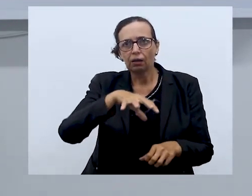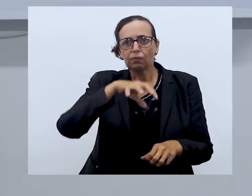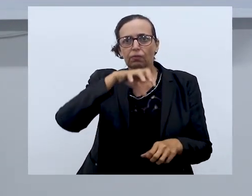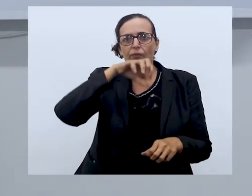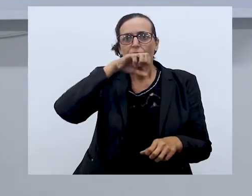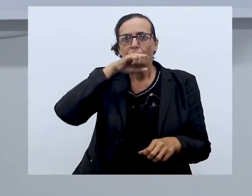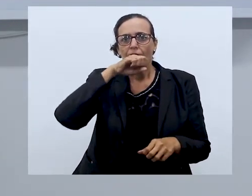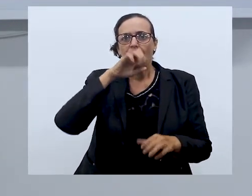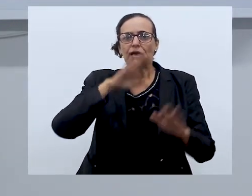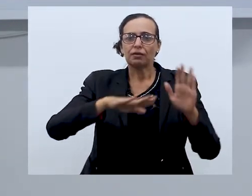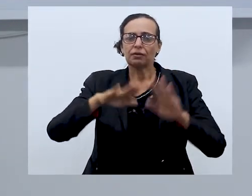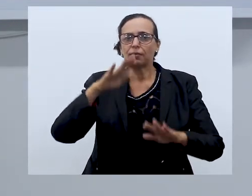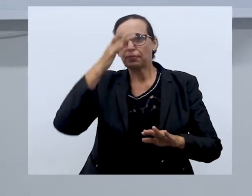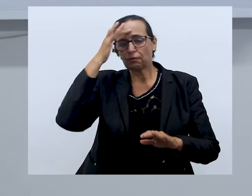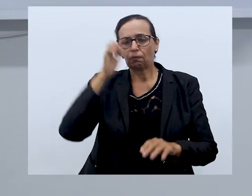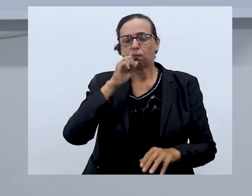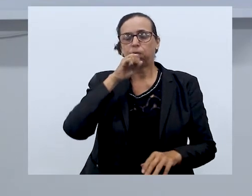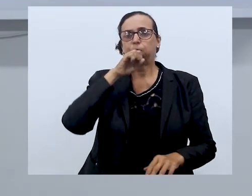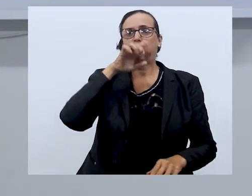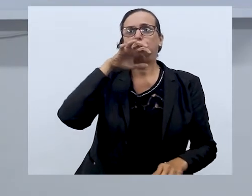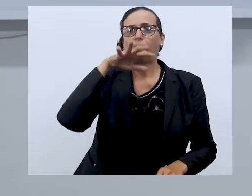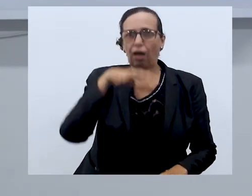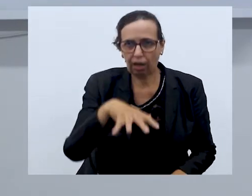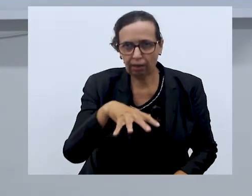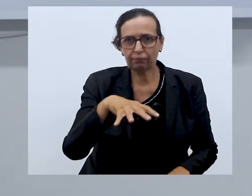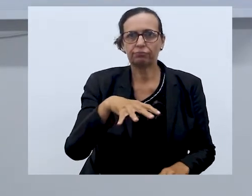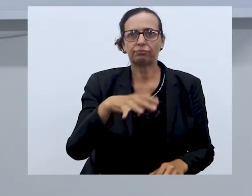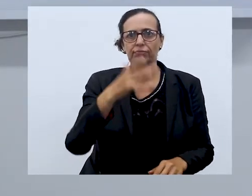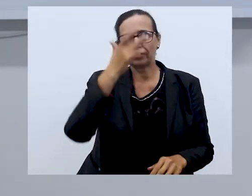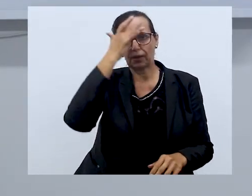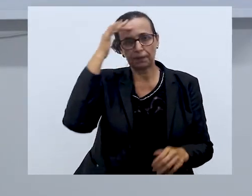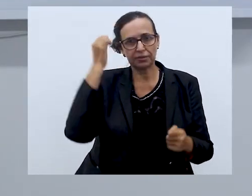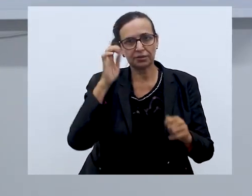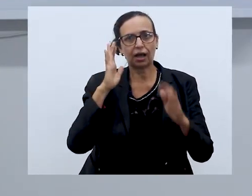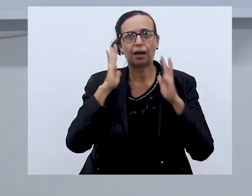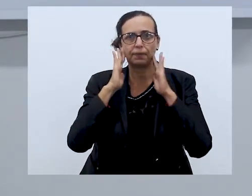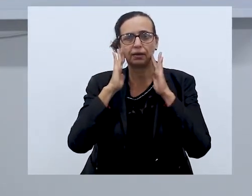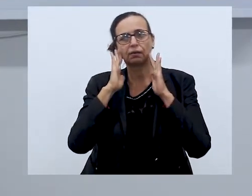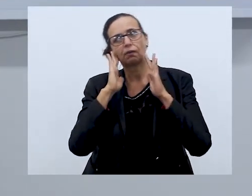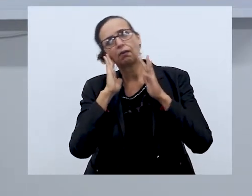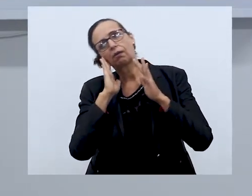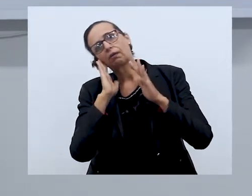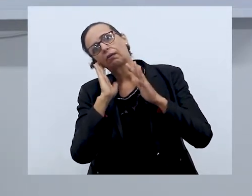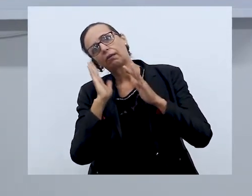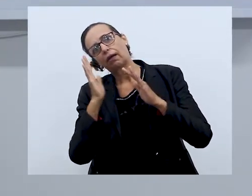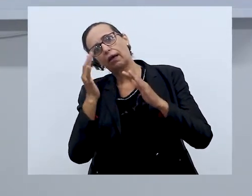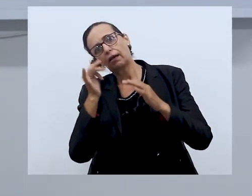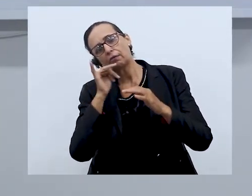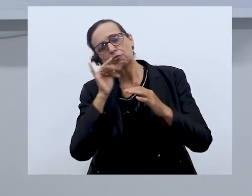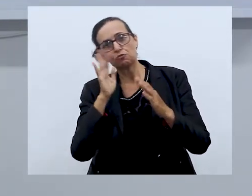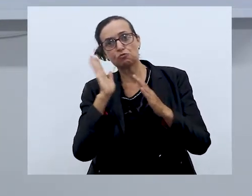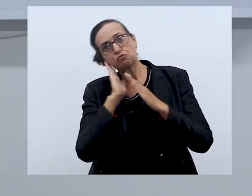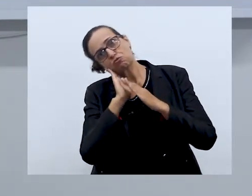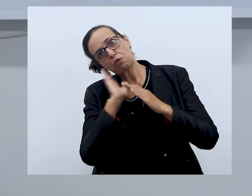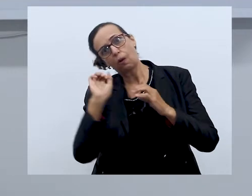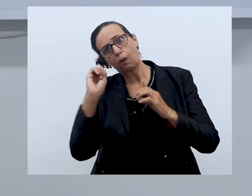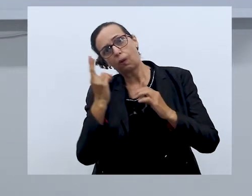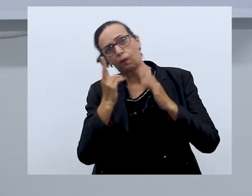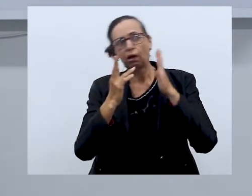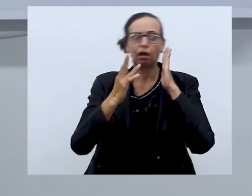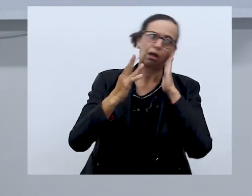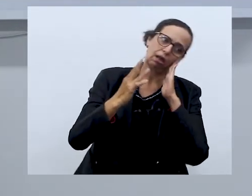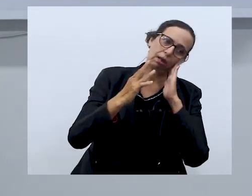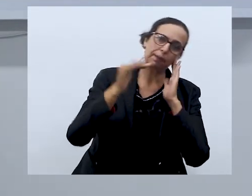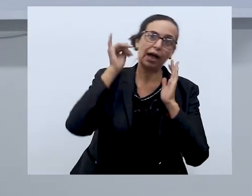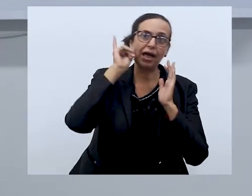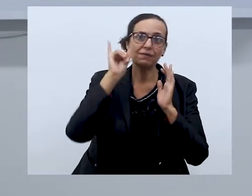a aspiração ela pode provocar vômitos e nessa situação devemos manter a cabeça lateralizada, ou seja,